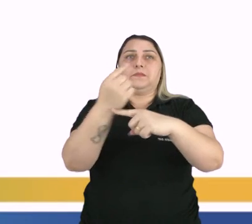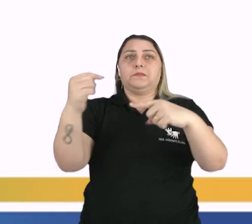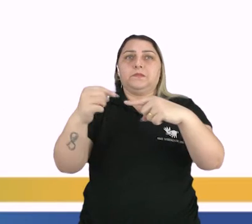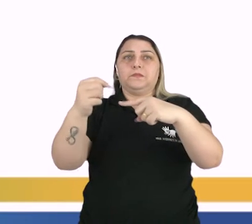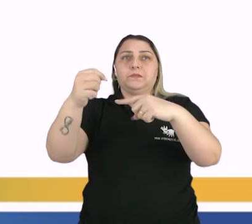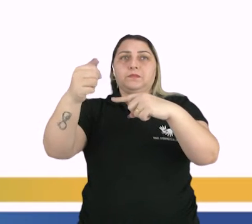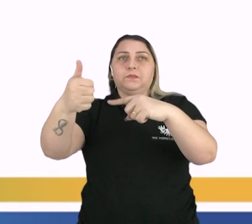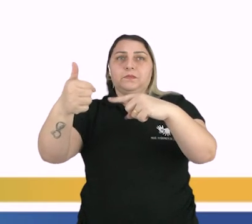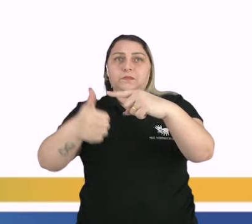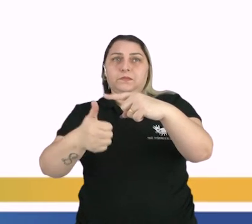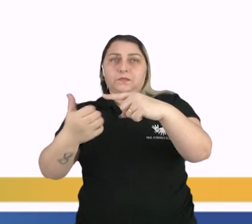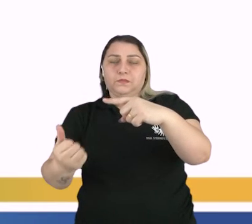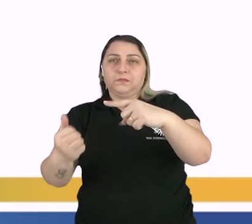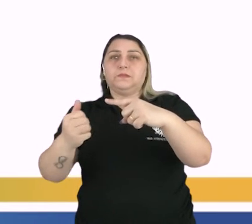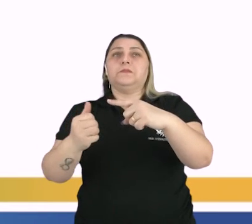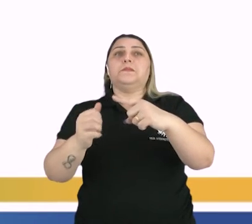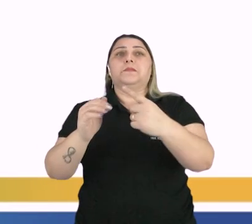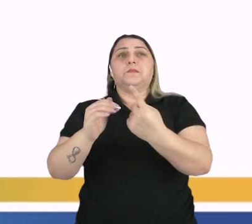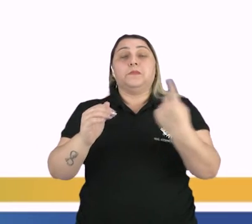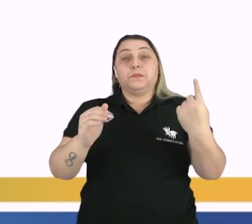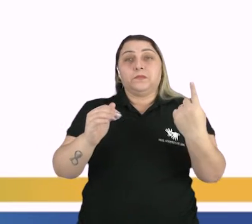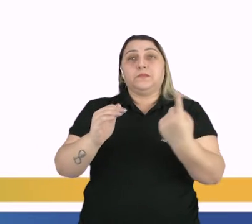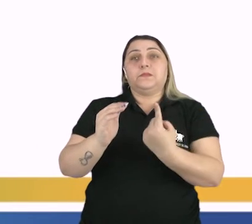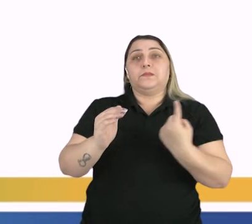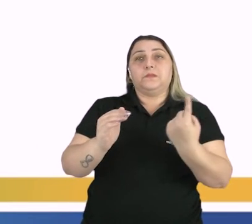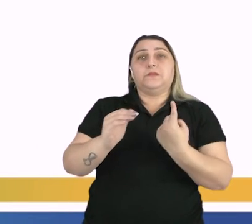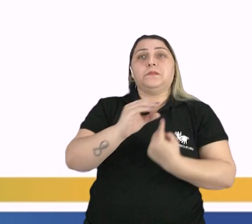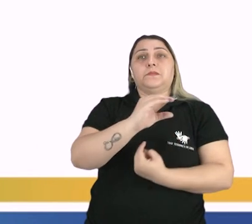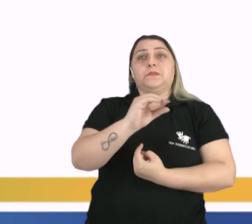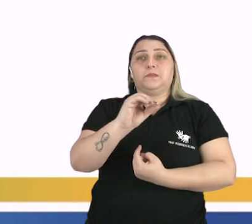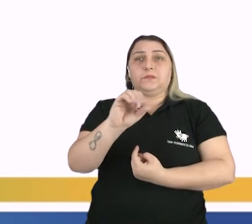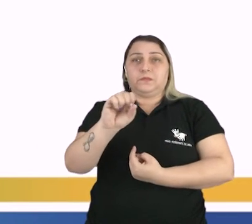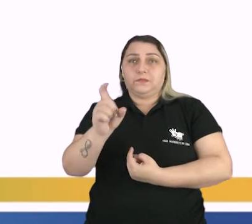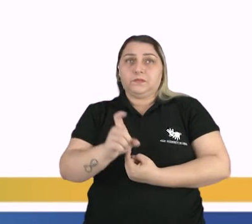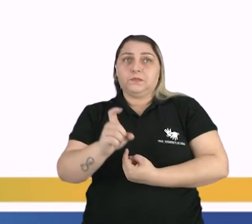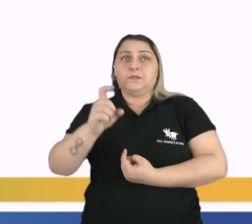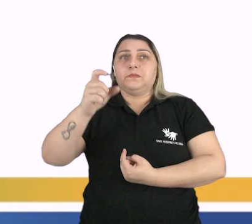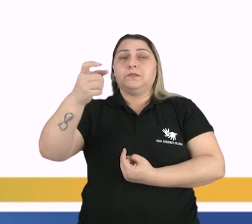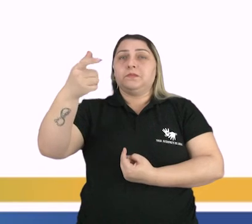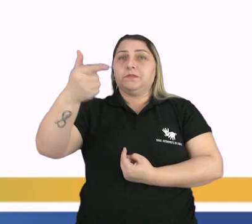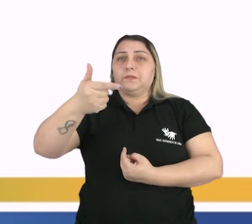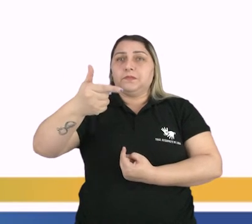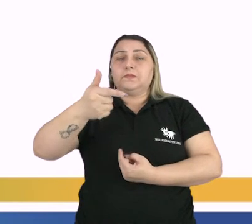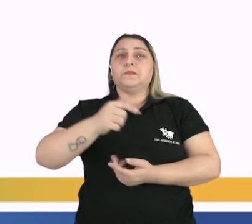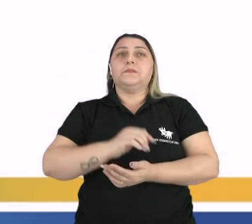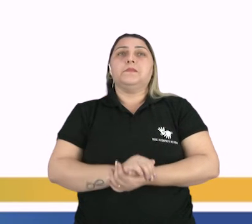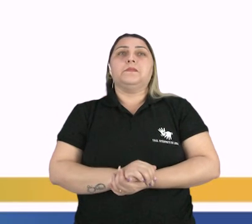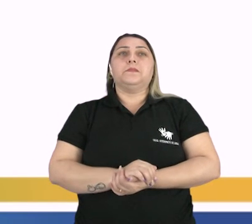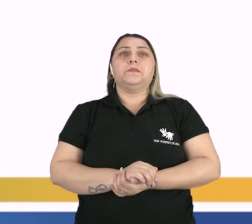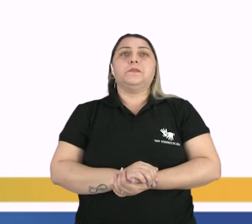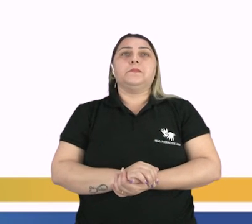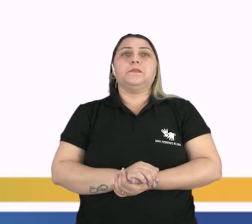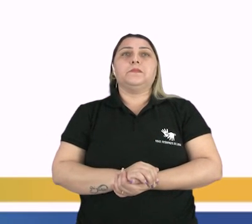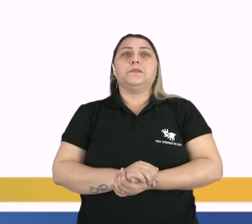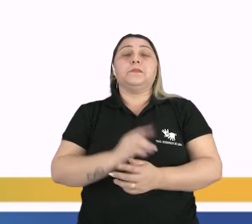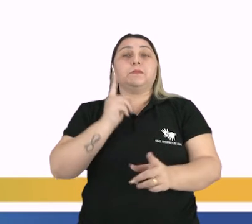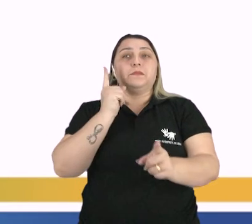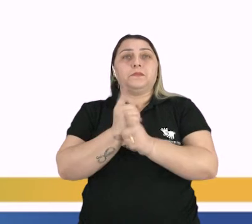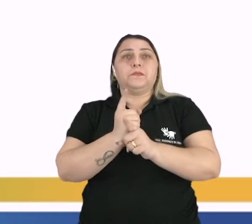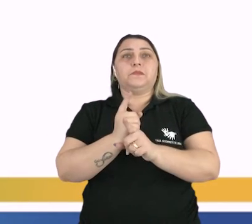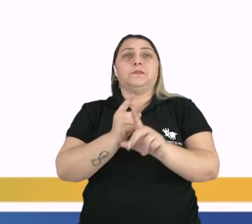operacionalizando aí, isolando cosseno de x ao quadrado, né? Cosseno ao quadrado de x,